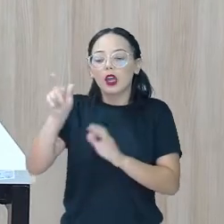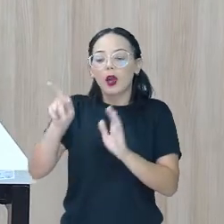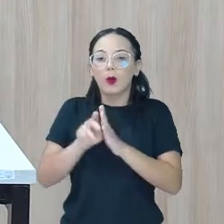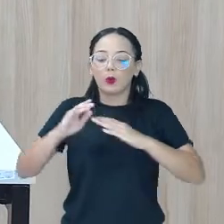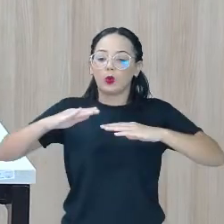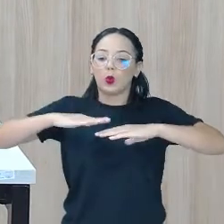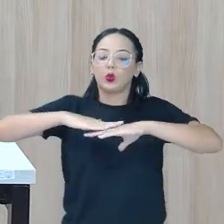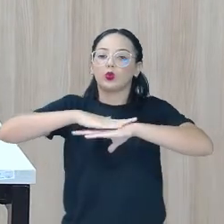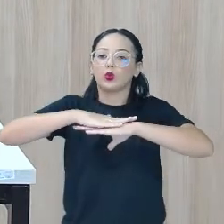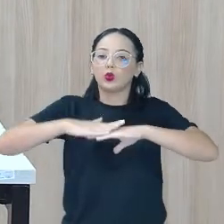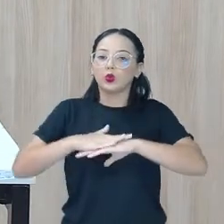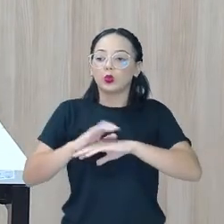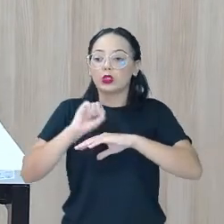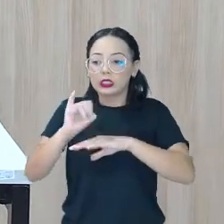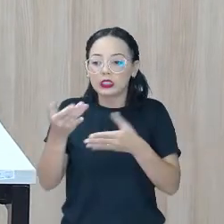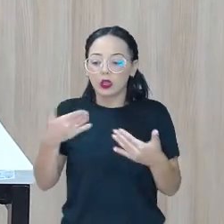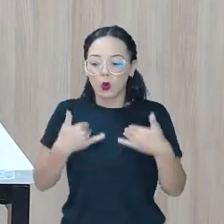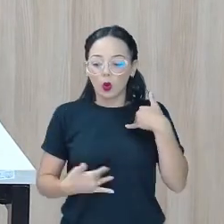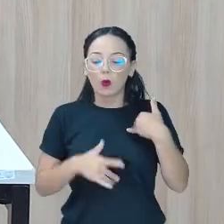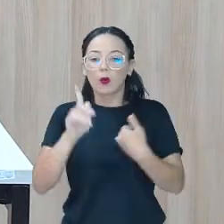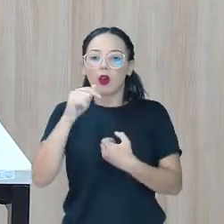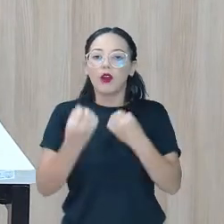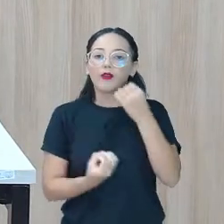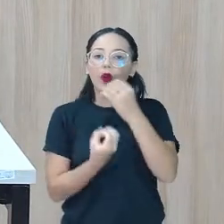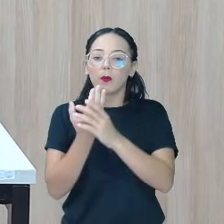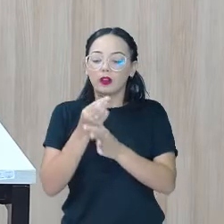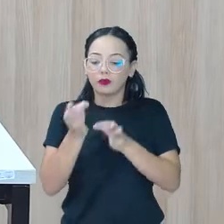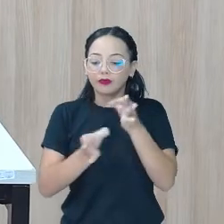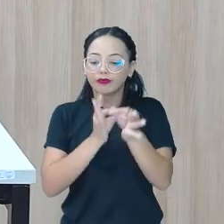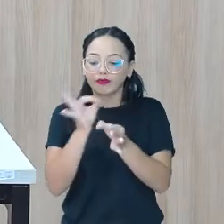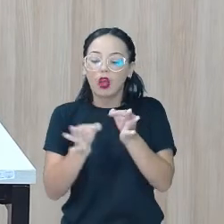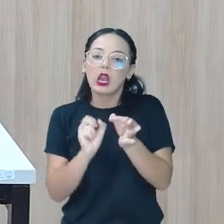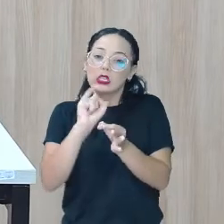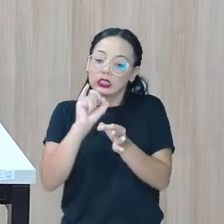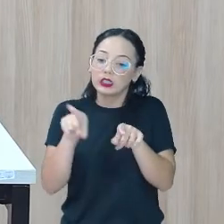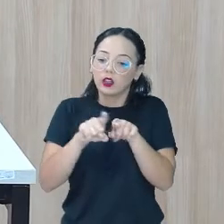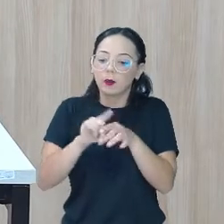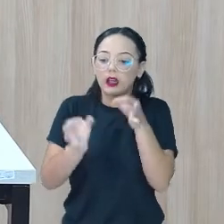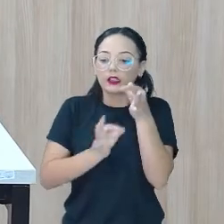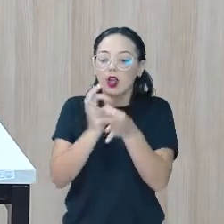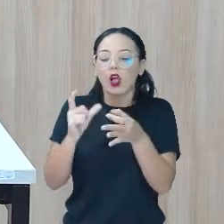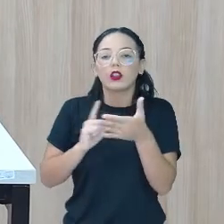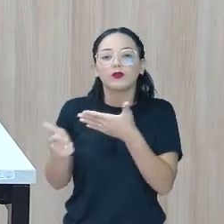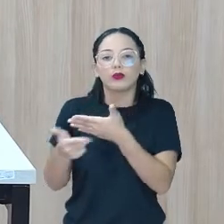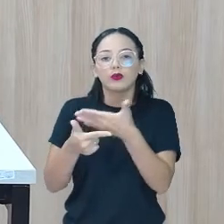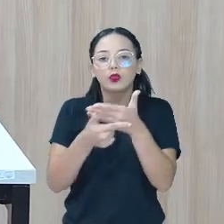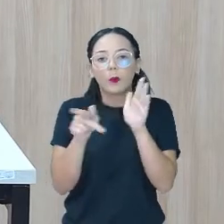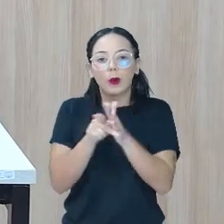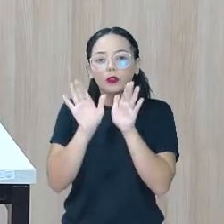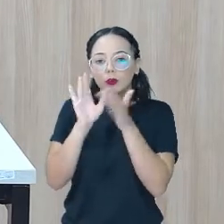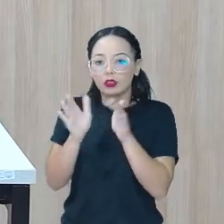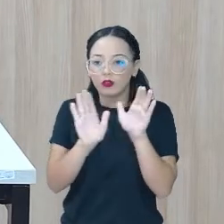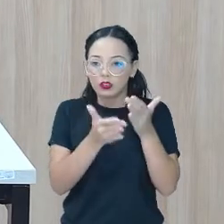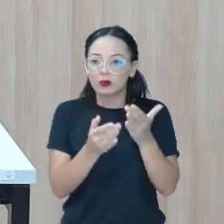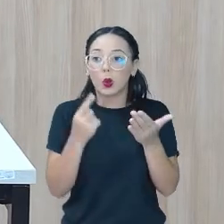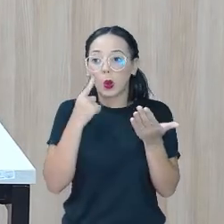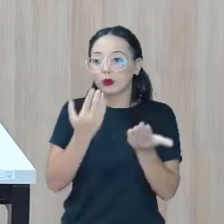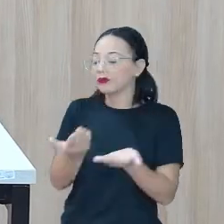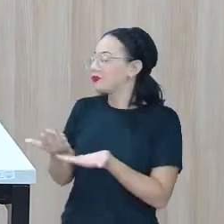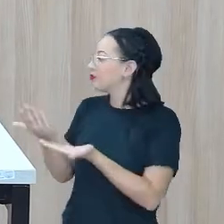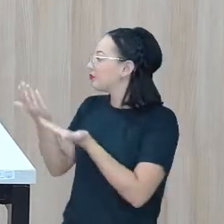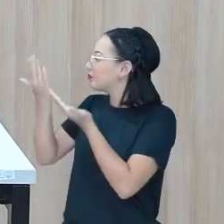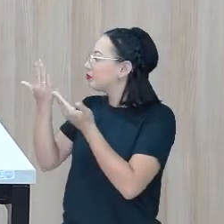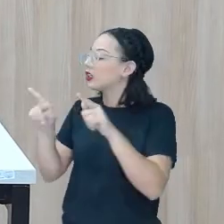tecido, se essa parte do corpo é formado por células e se essas células têm funções específicas, como é o caso